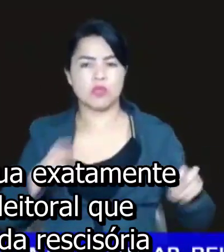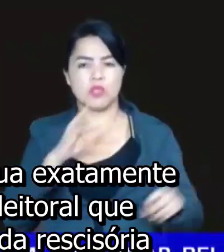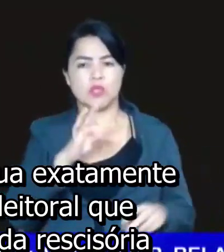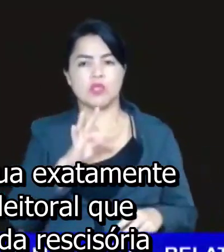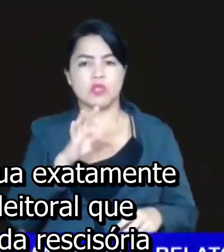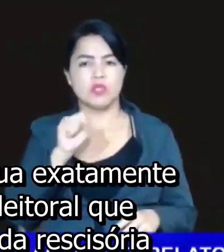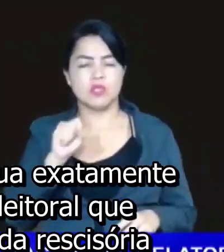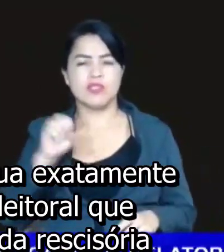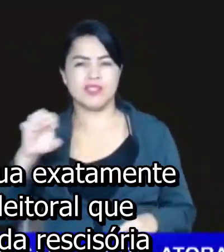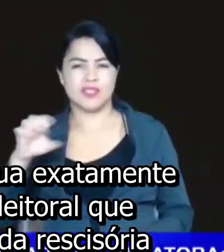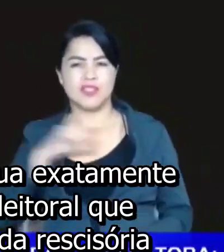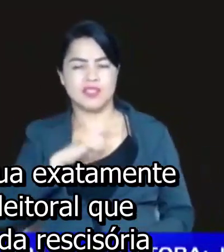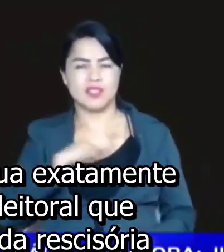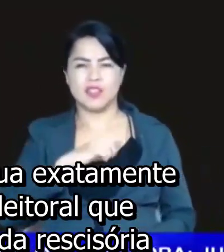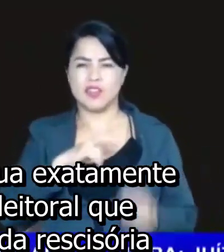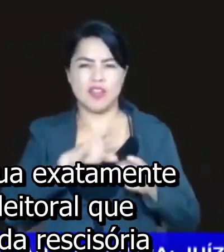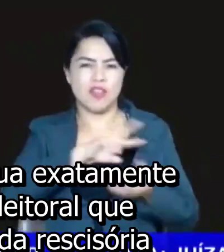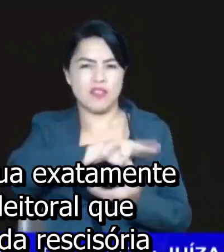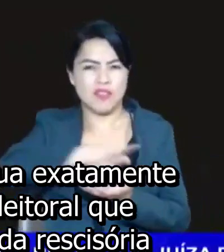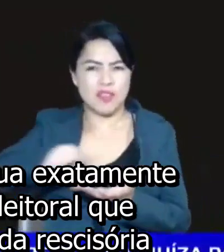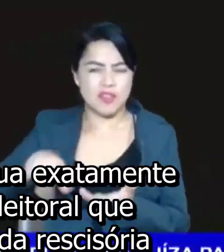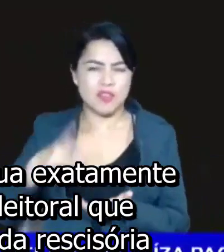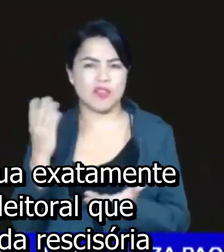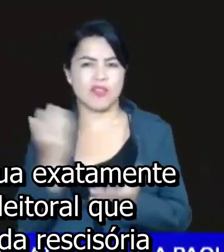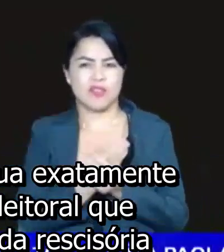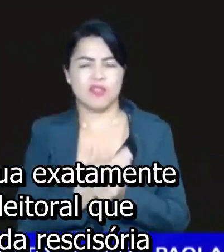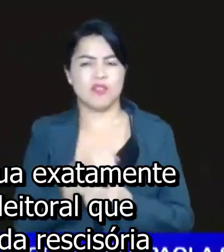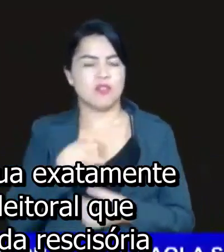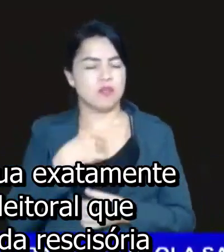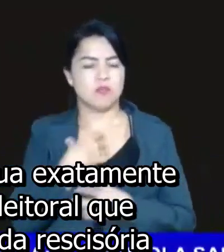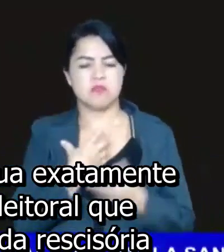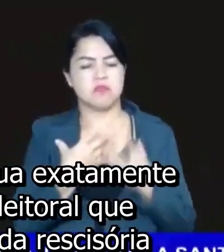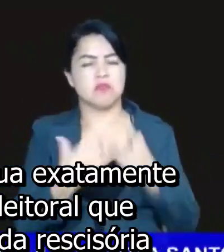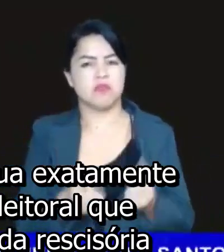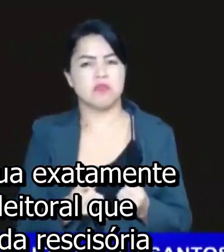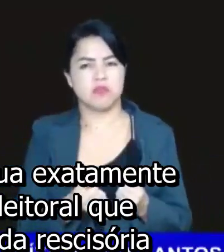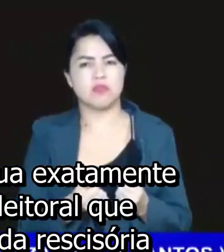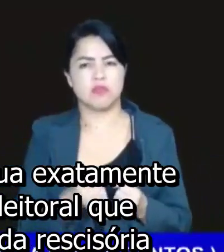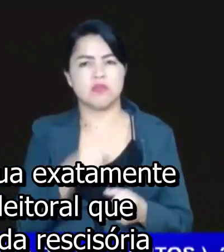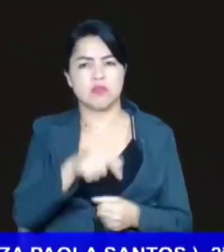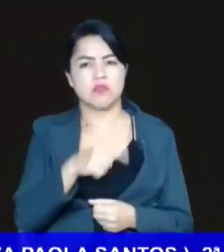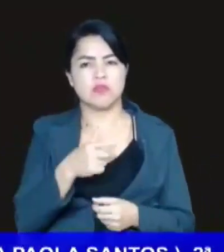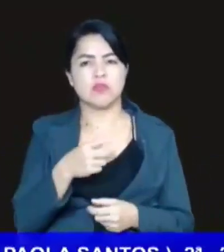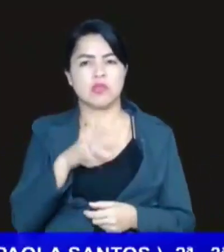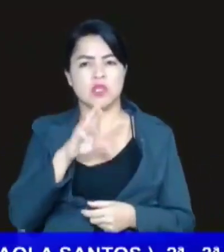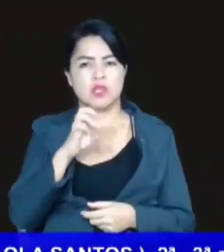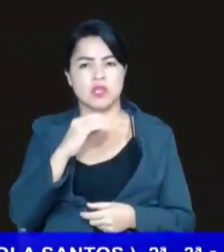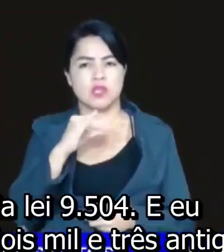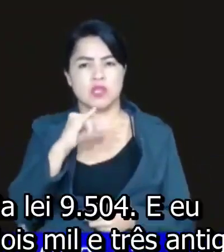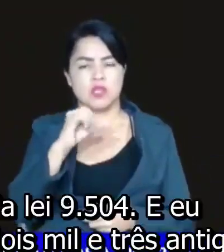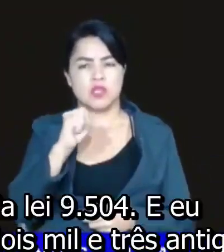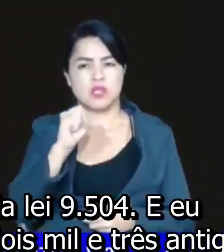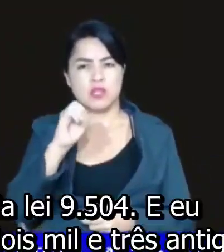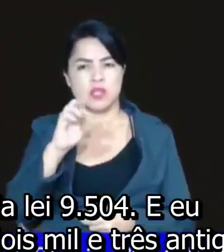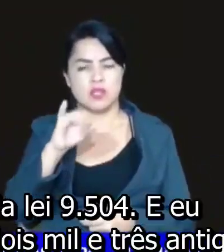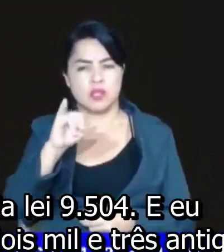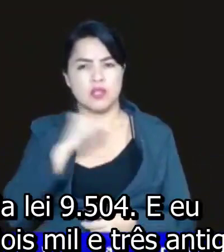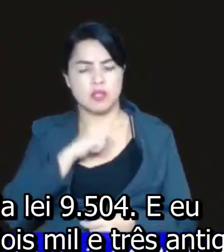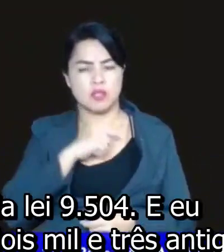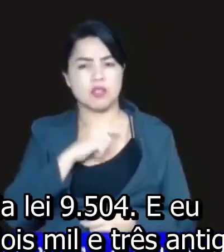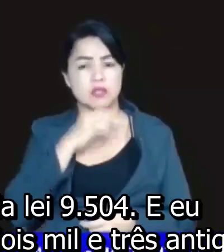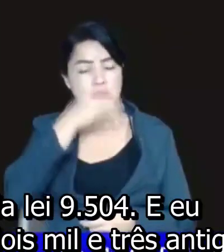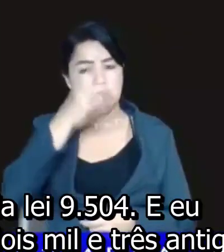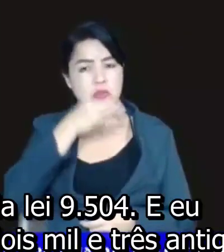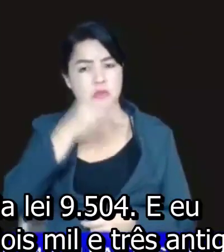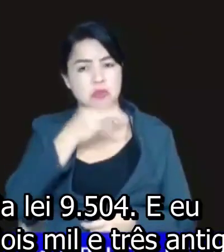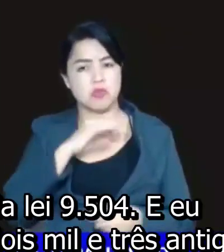que em diversos julgados já enfrentou pelo não cabimento da rescisória em hipóteses de